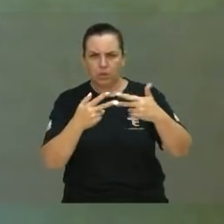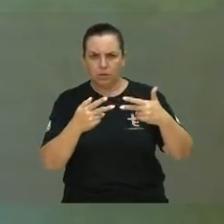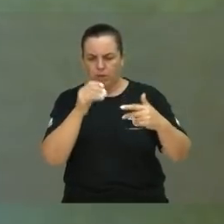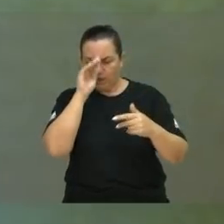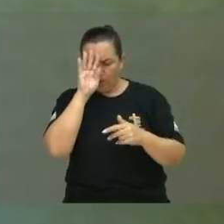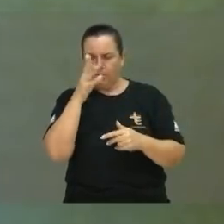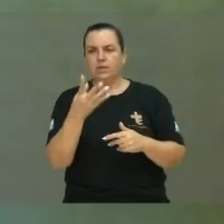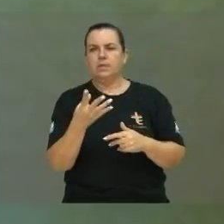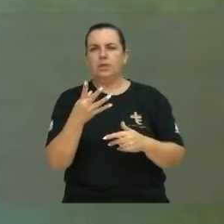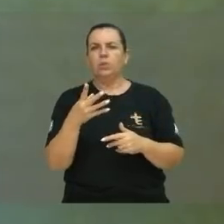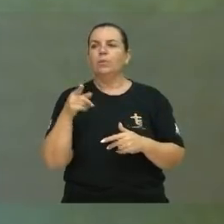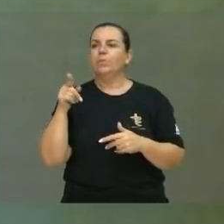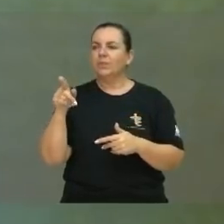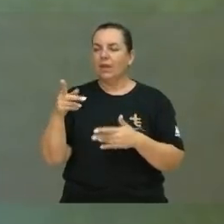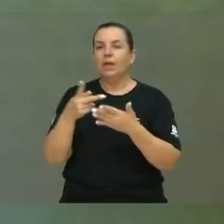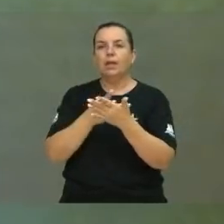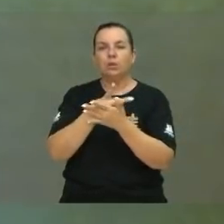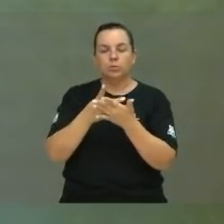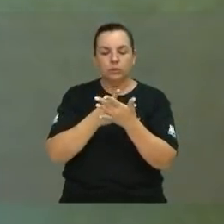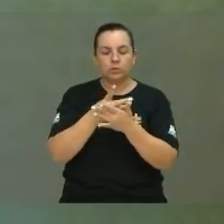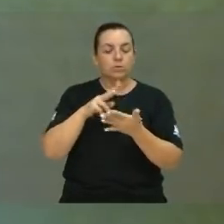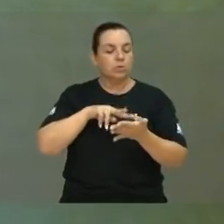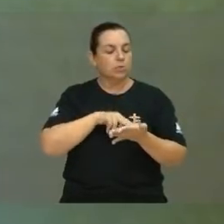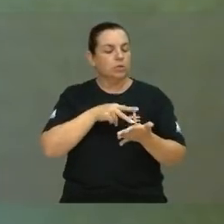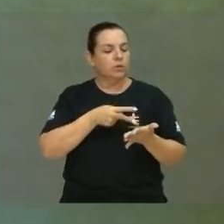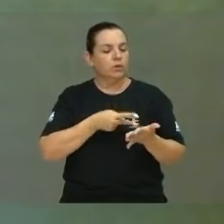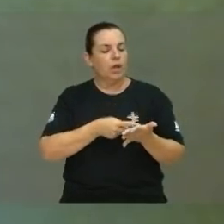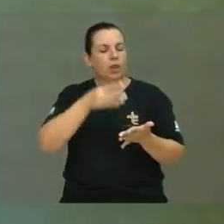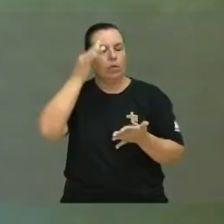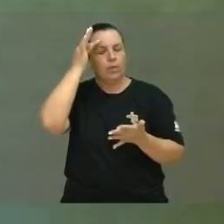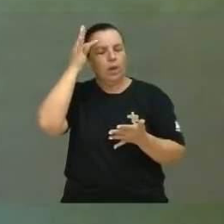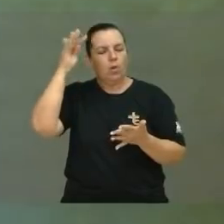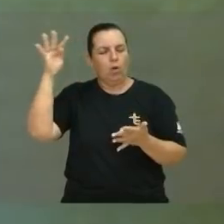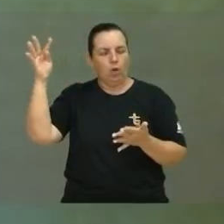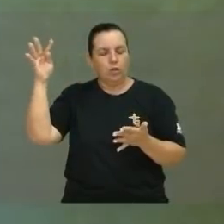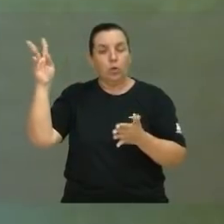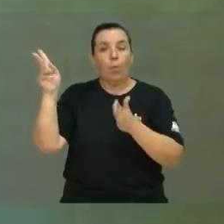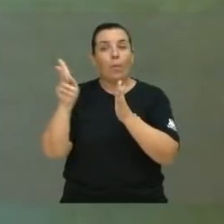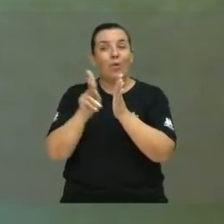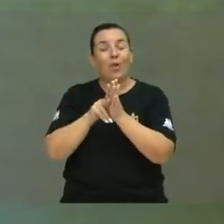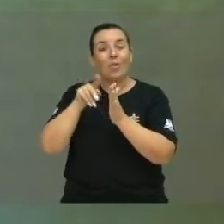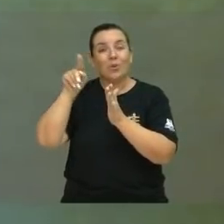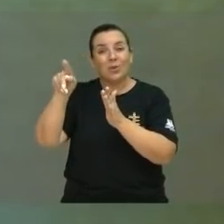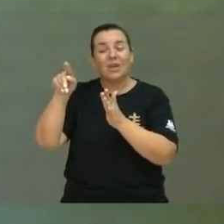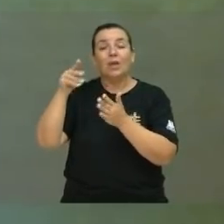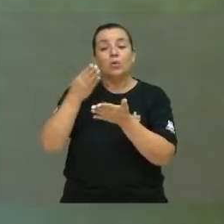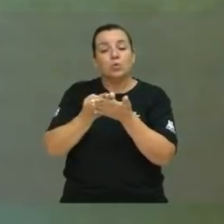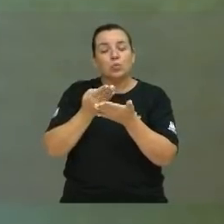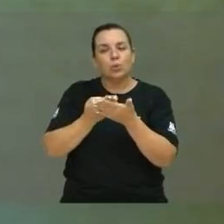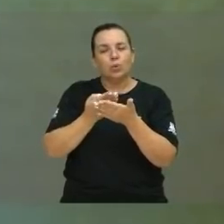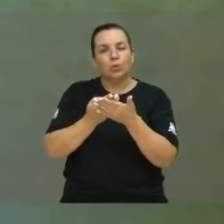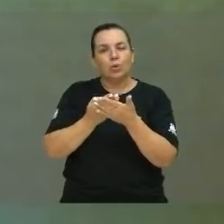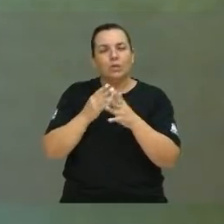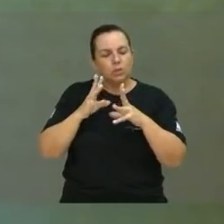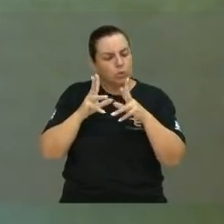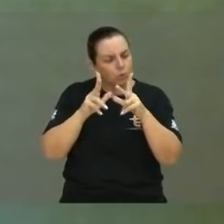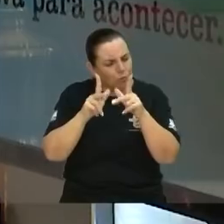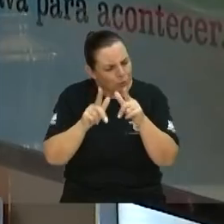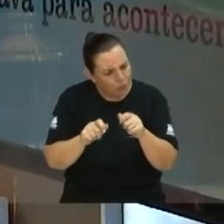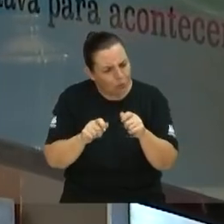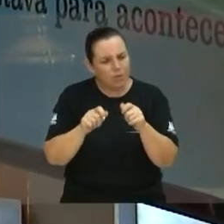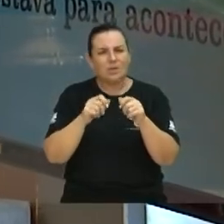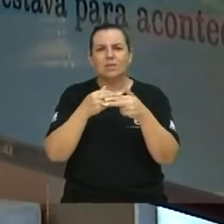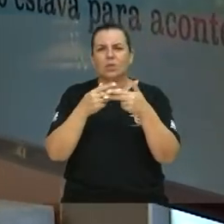ele busca o significado teológico de tudo o que estava para acontecer